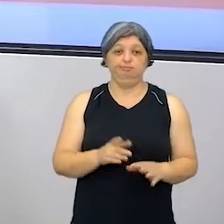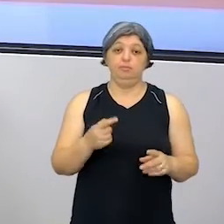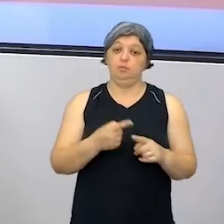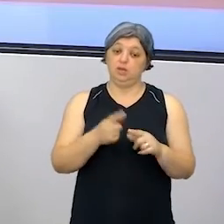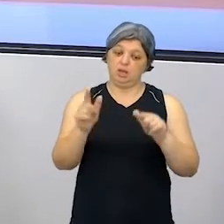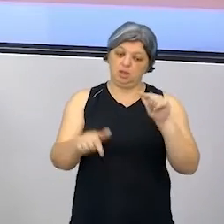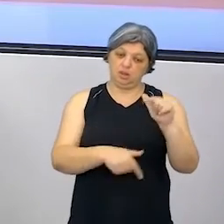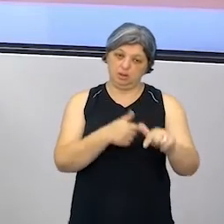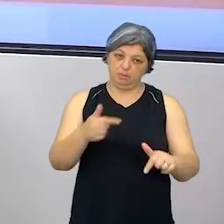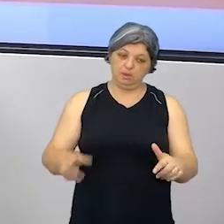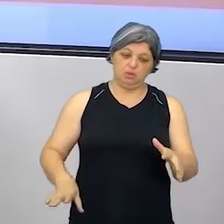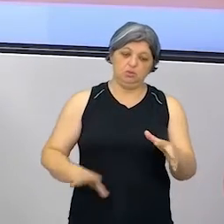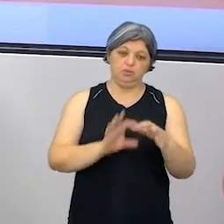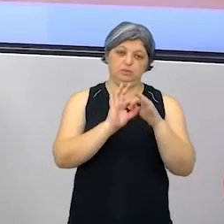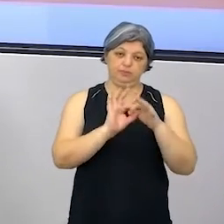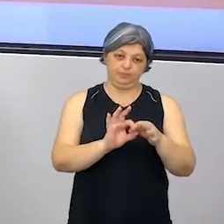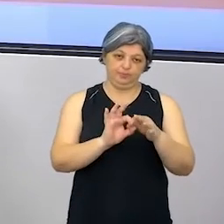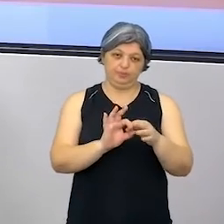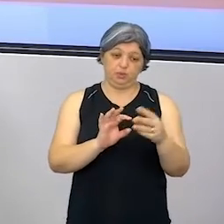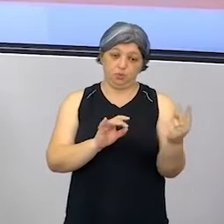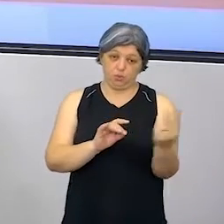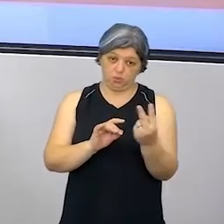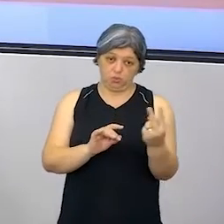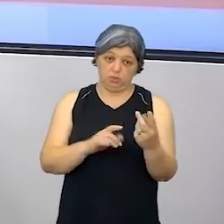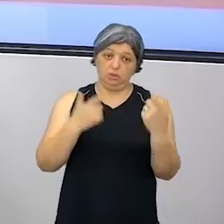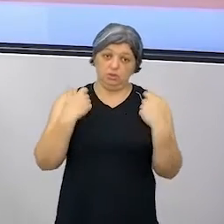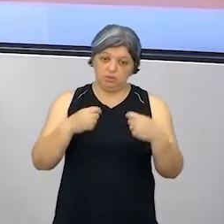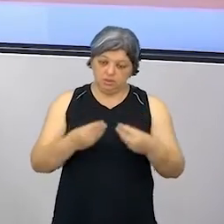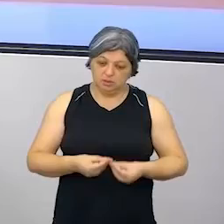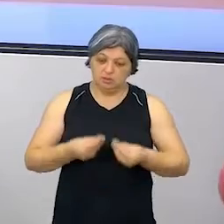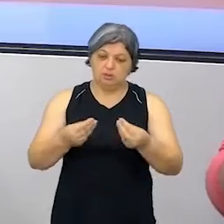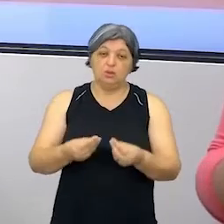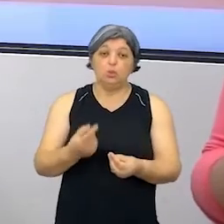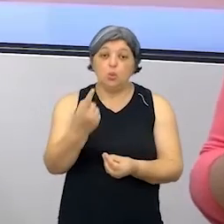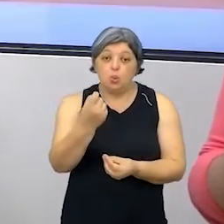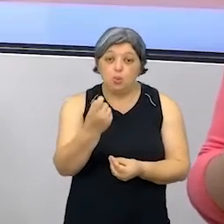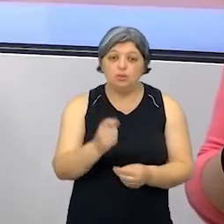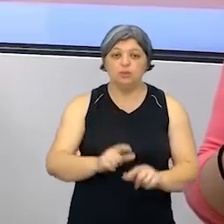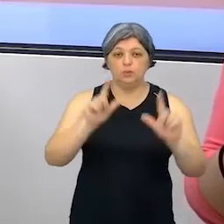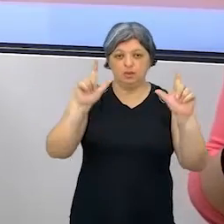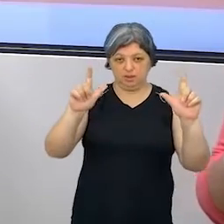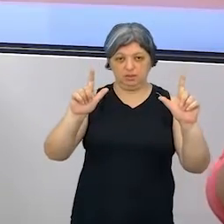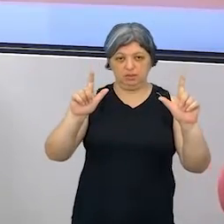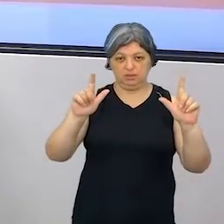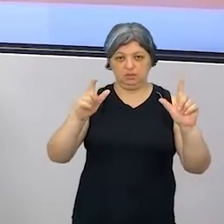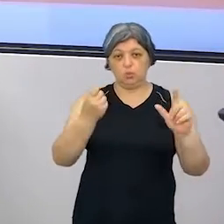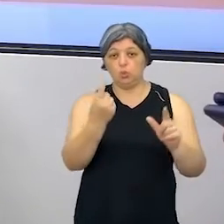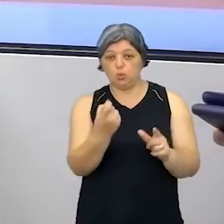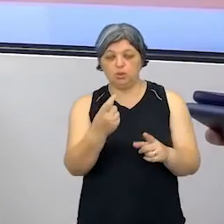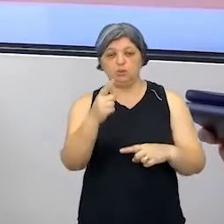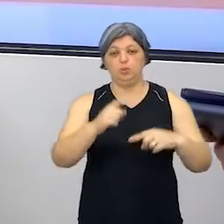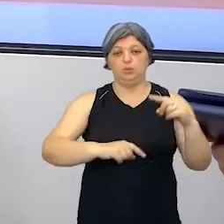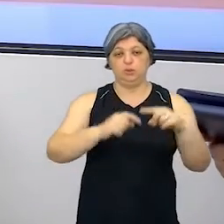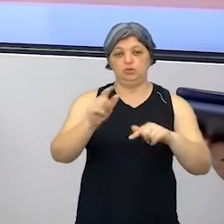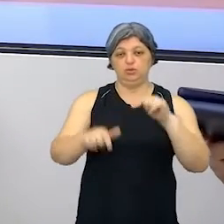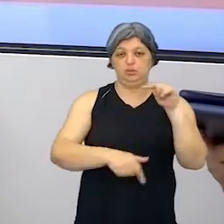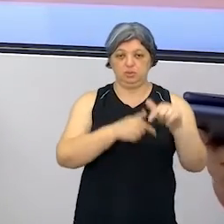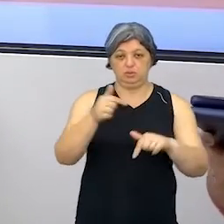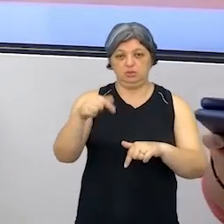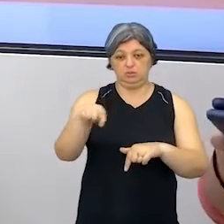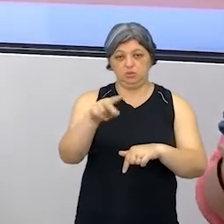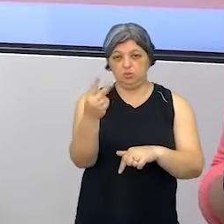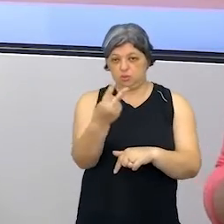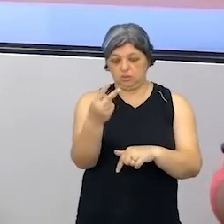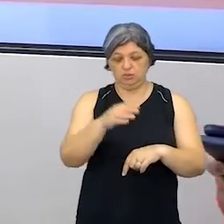em dupla e essa dupla precisa entregar um único cartaz, né? Um único produto aí do trabalho que eles estão